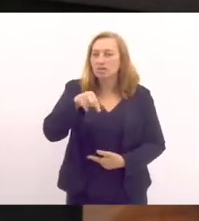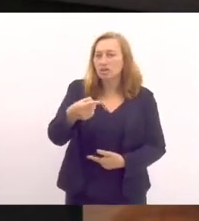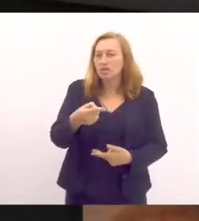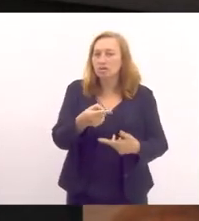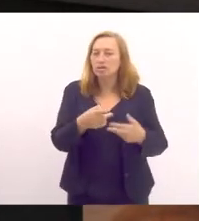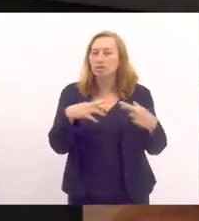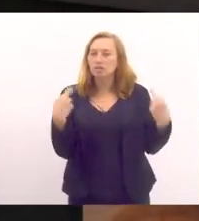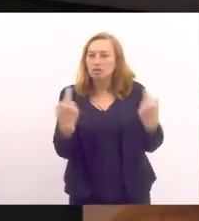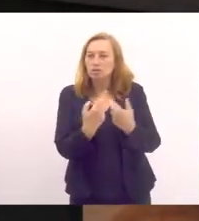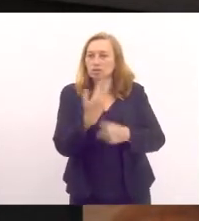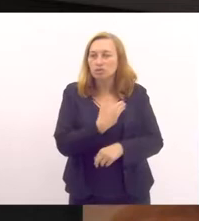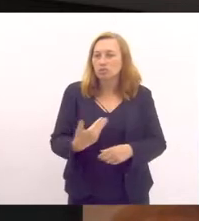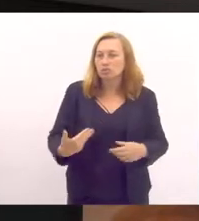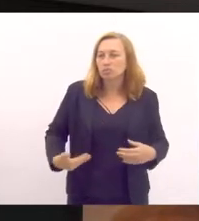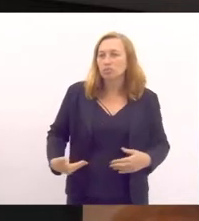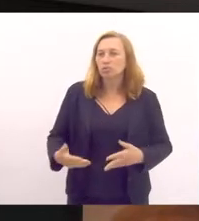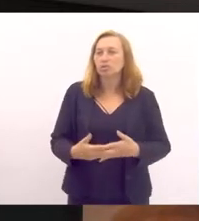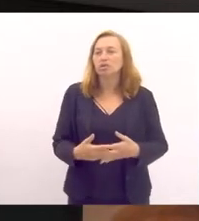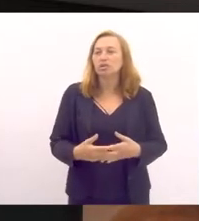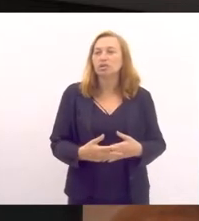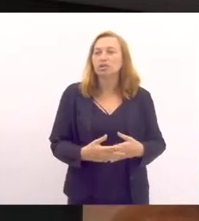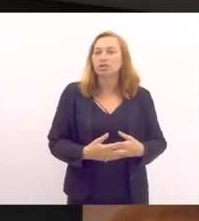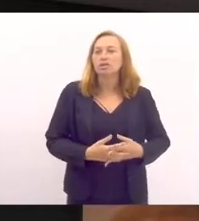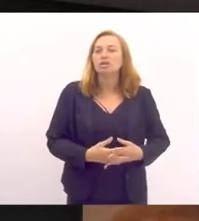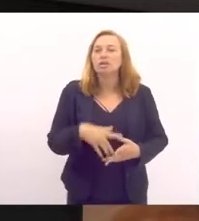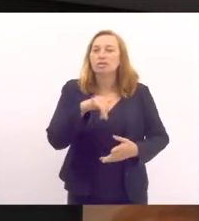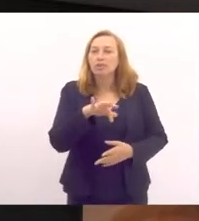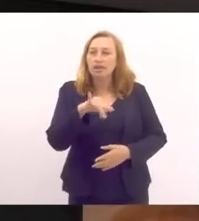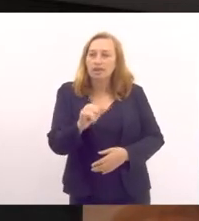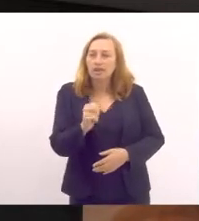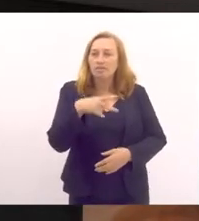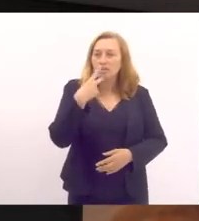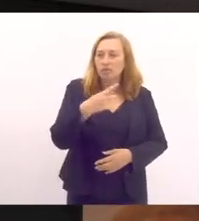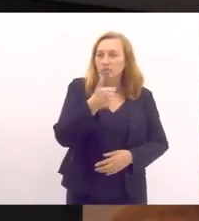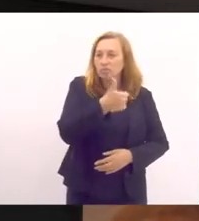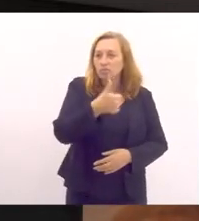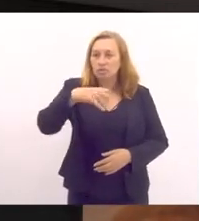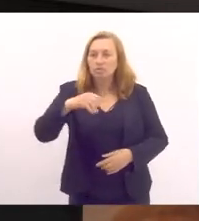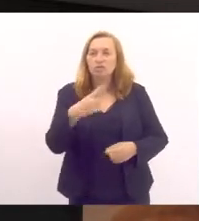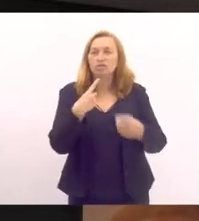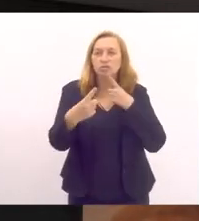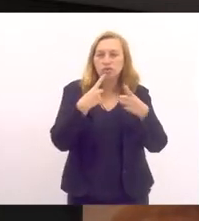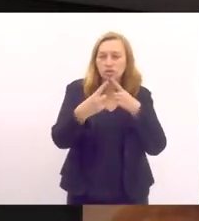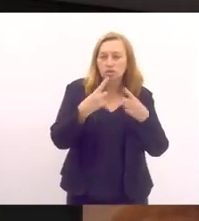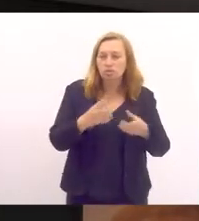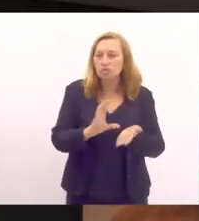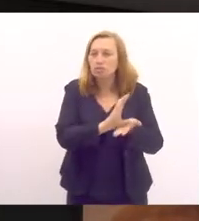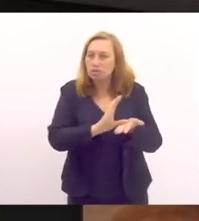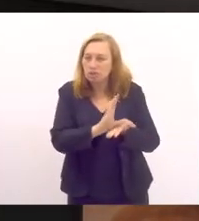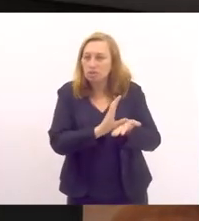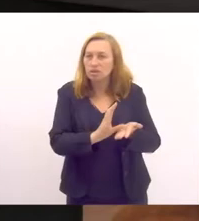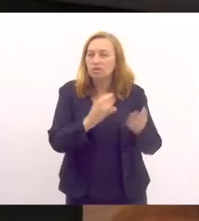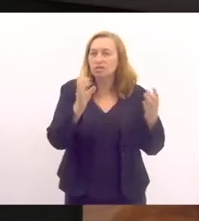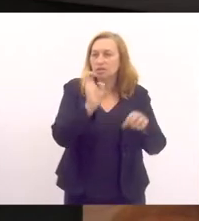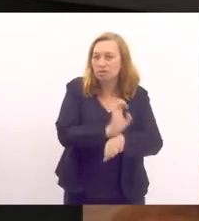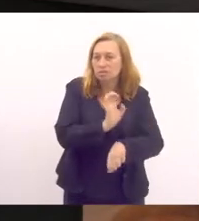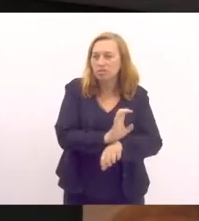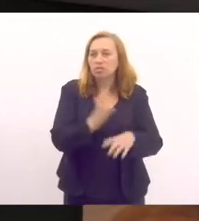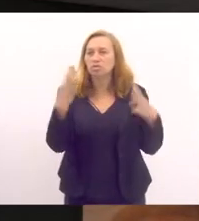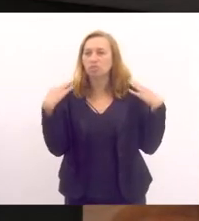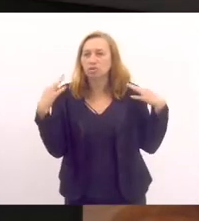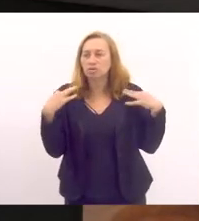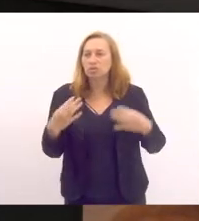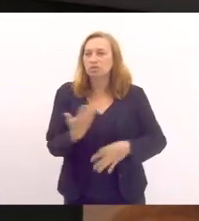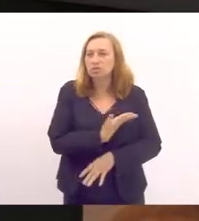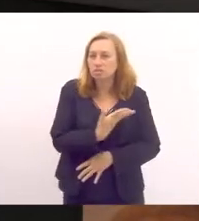públicas. Eu estava aqui na audiência pública que a Miriam falou, de 2019, a gente debatendo sobre o Conselho Estadual de Turismo, com o Marco Navega,